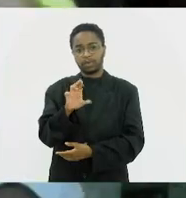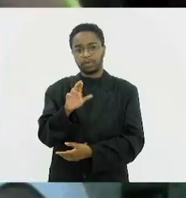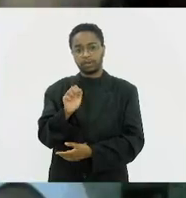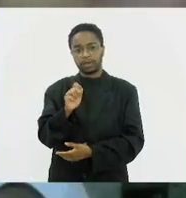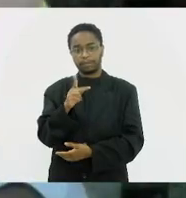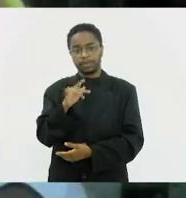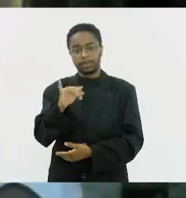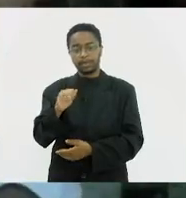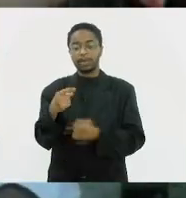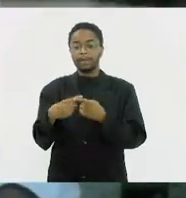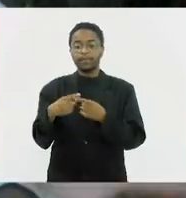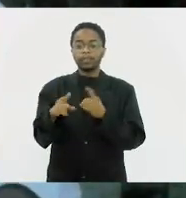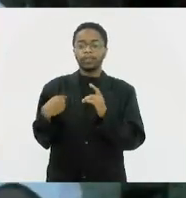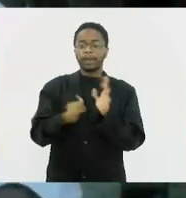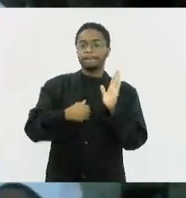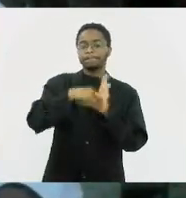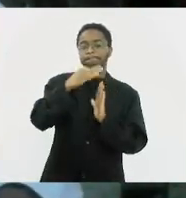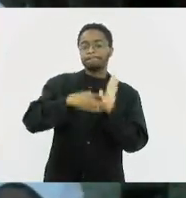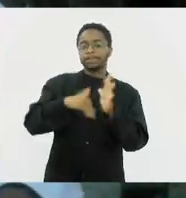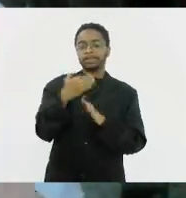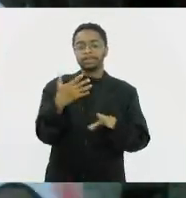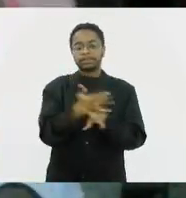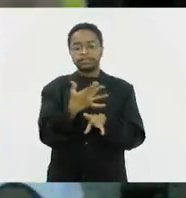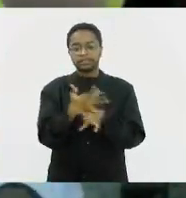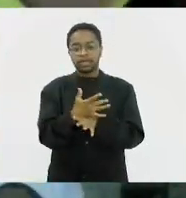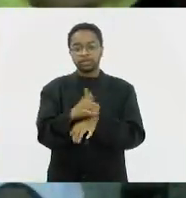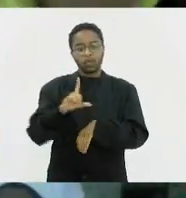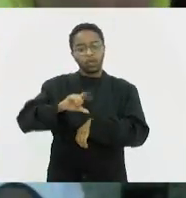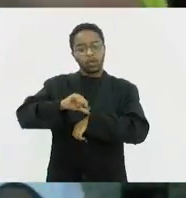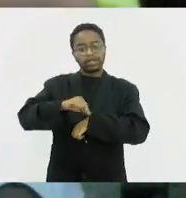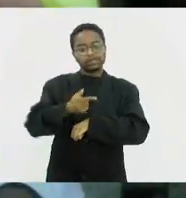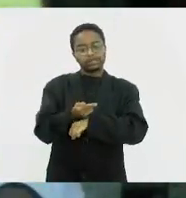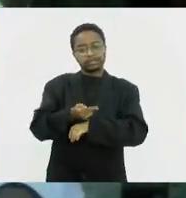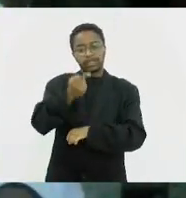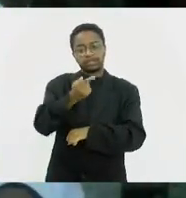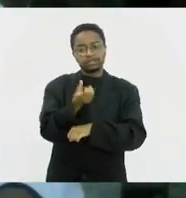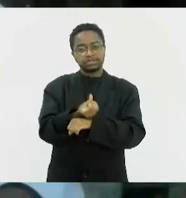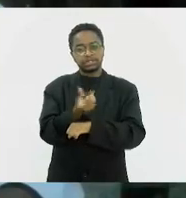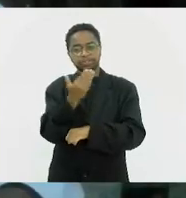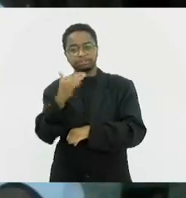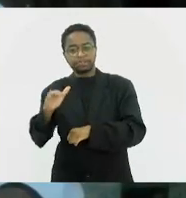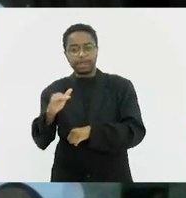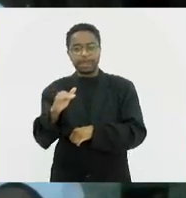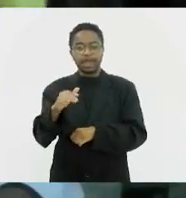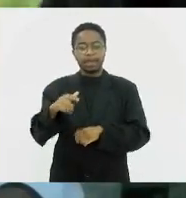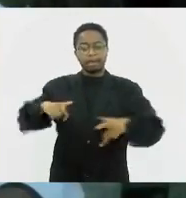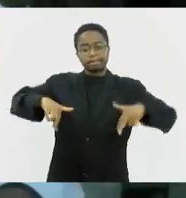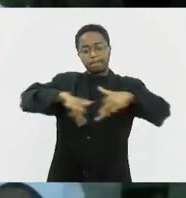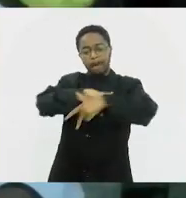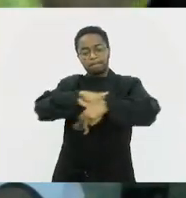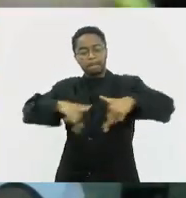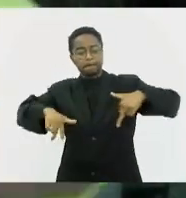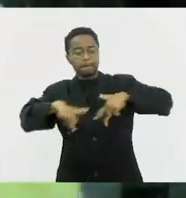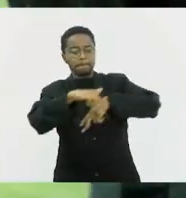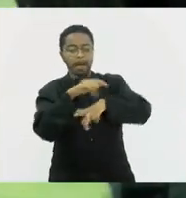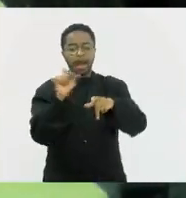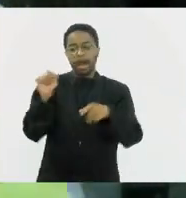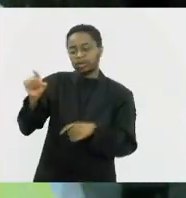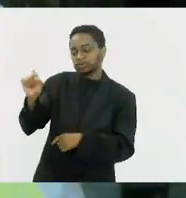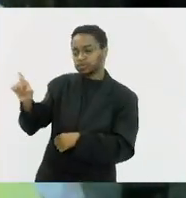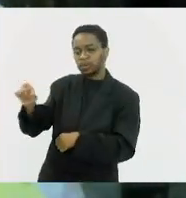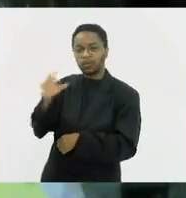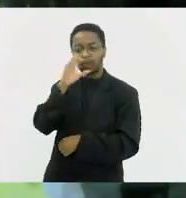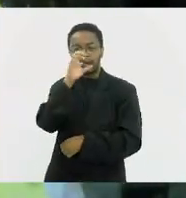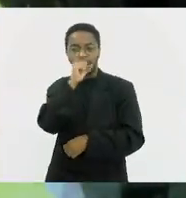às 7, 6:30 da manhã. A gente vê essa cidade colorida de azul para um lado, com as mais, a gente